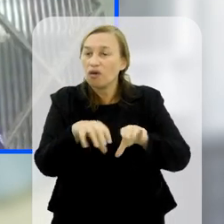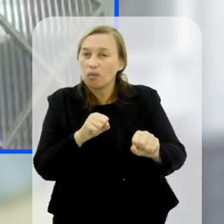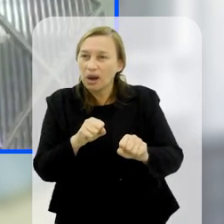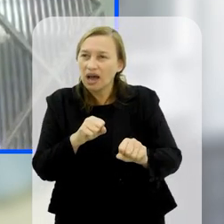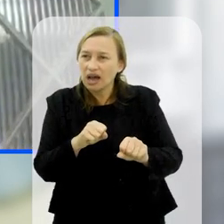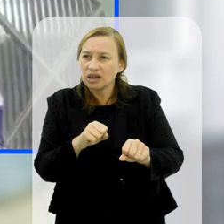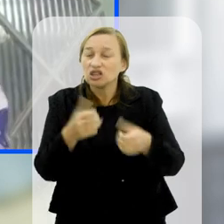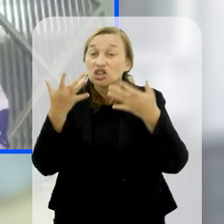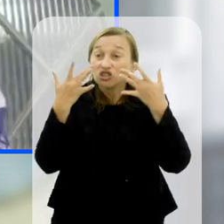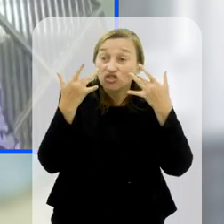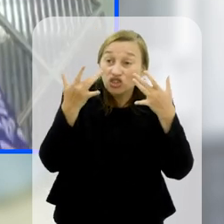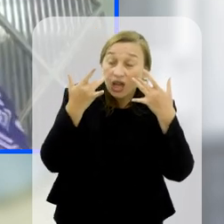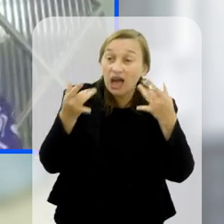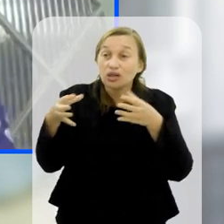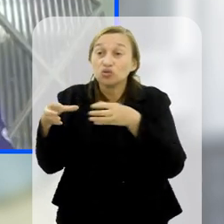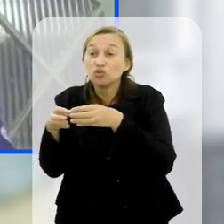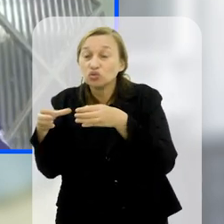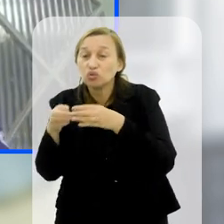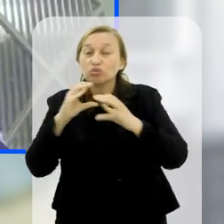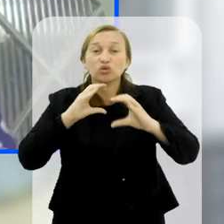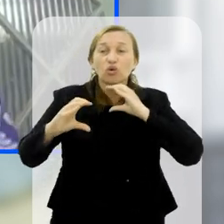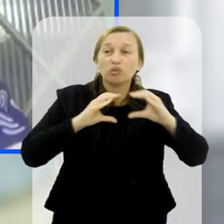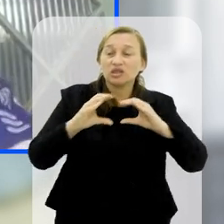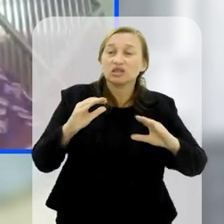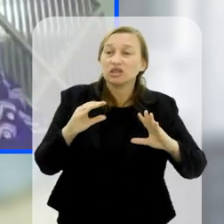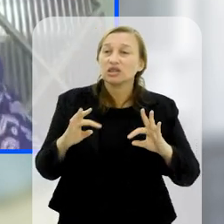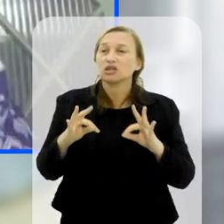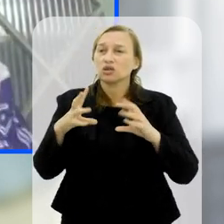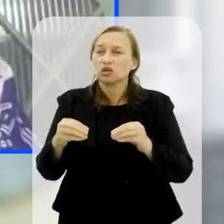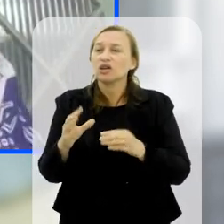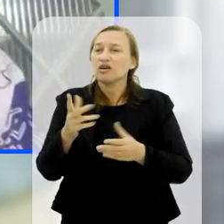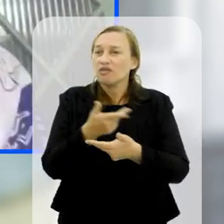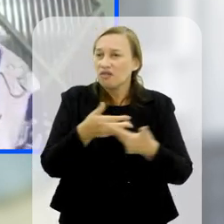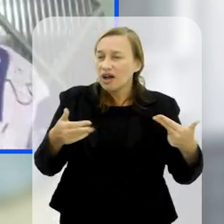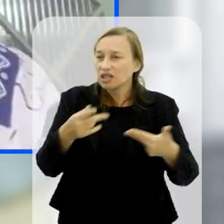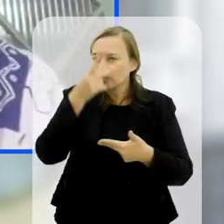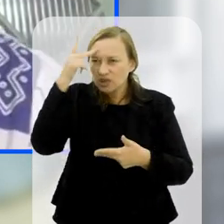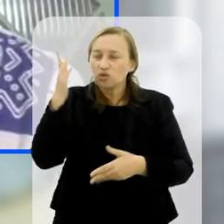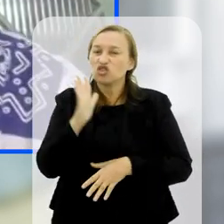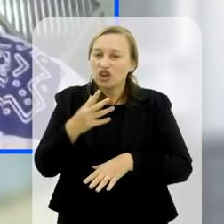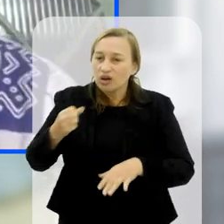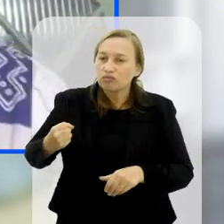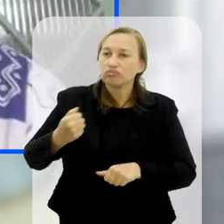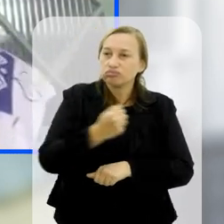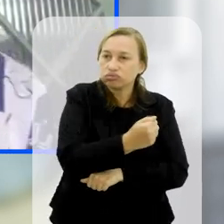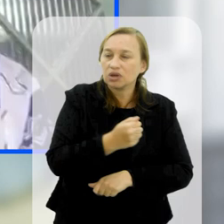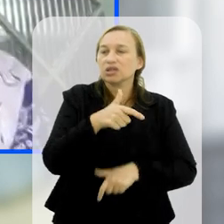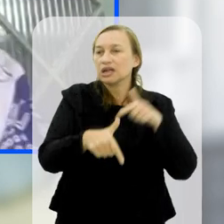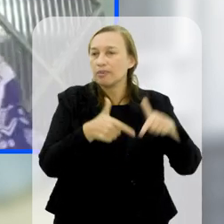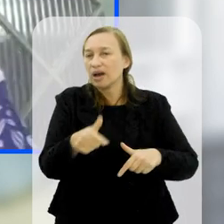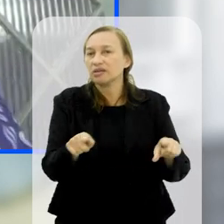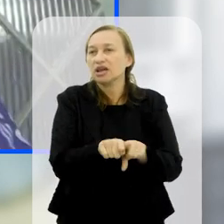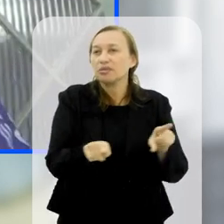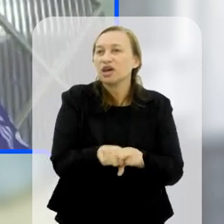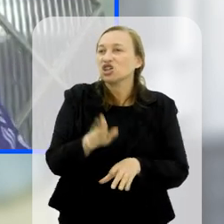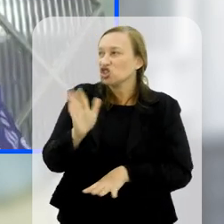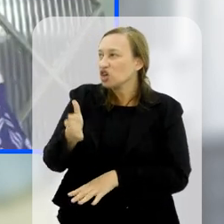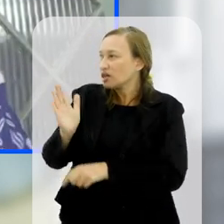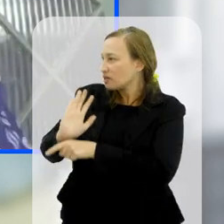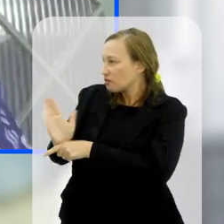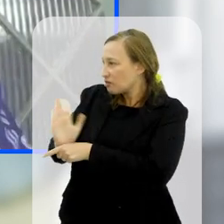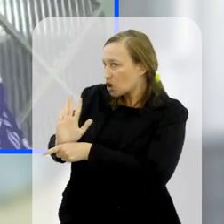formaram peças, grupos, comunicação entre eles. Muita gente foi para o mercado de trabalho também. Já tivemos participação